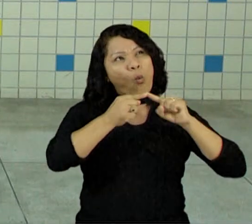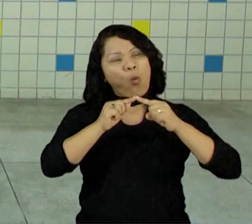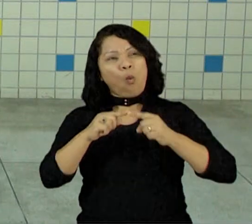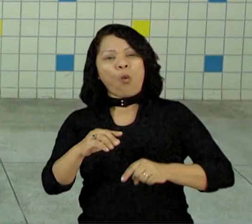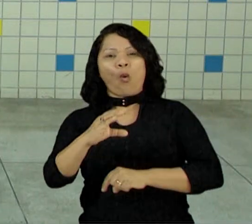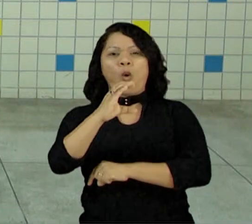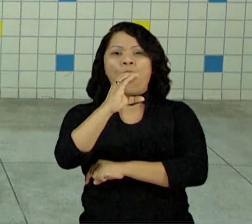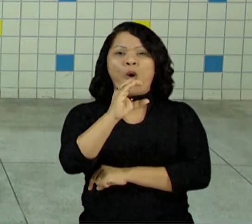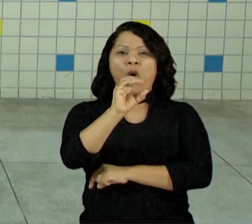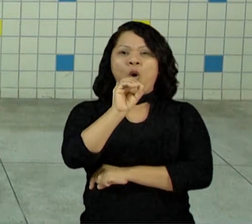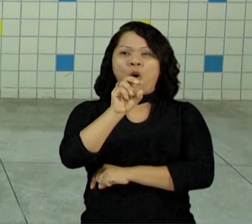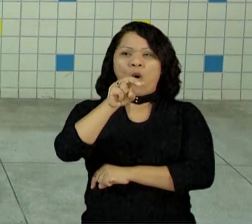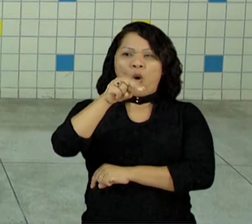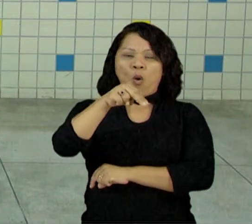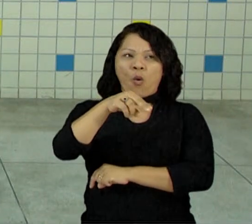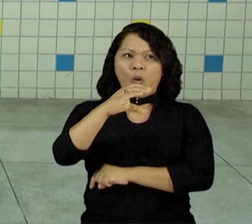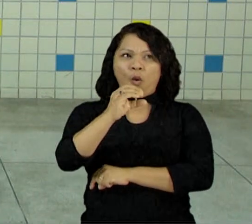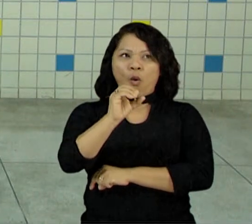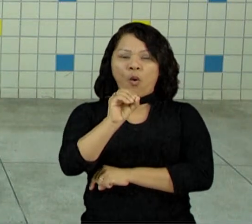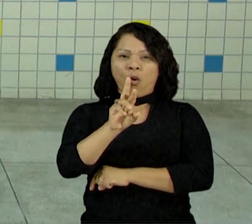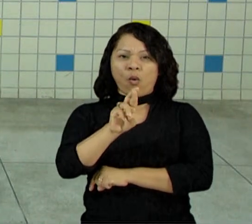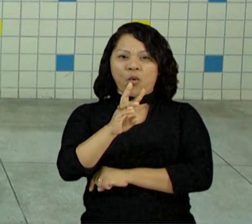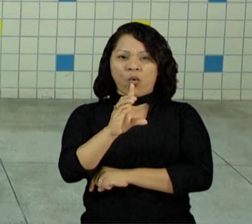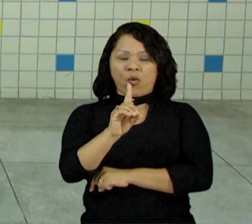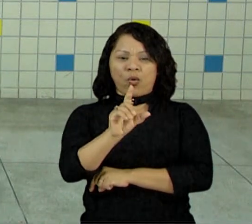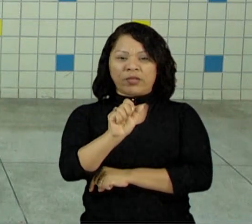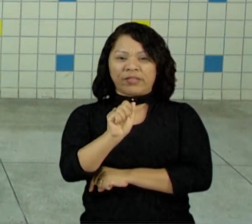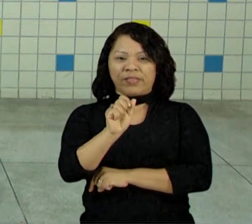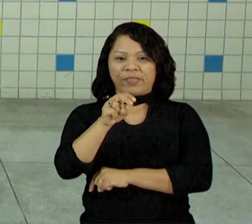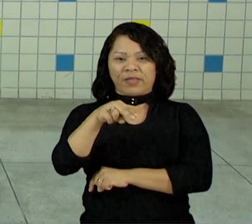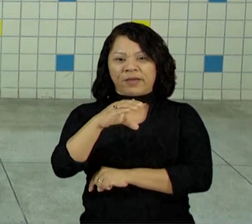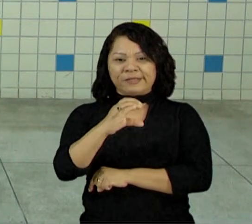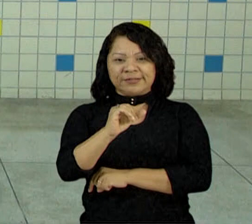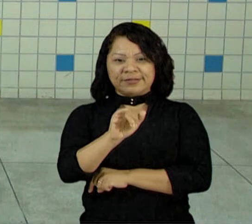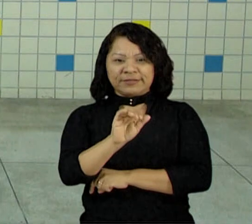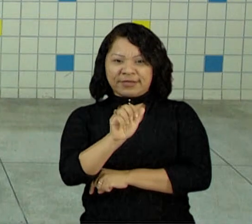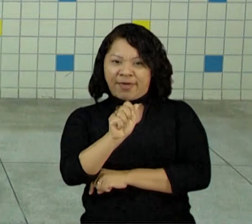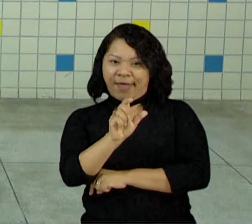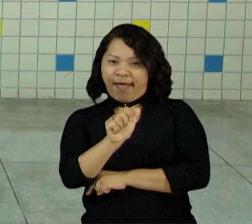é? Será que é concordar? Acho que sim.